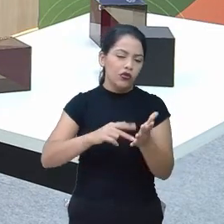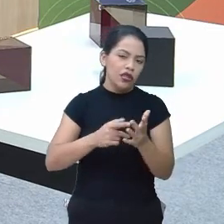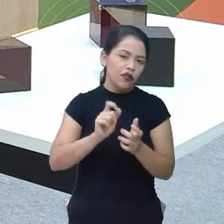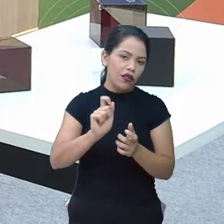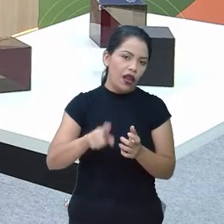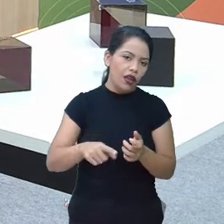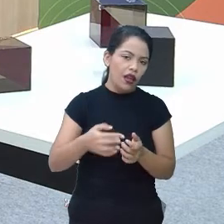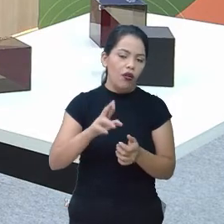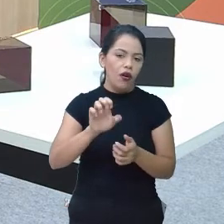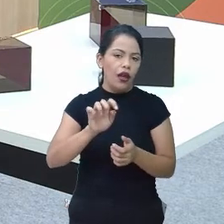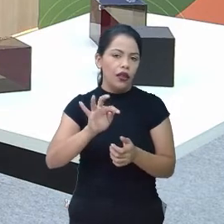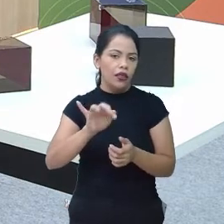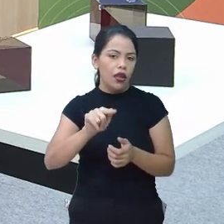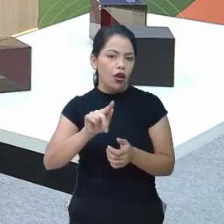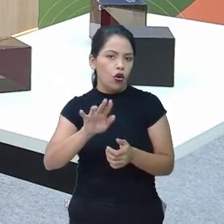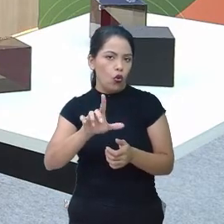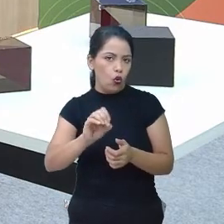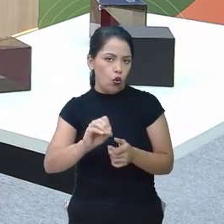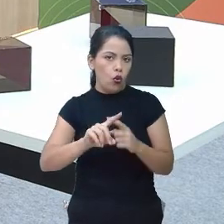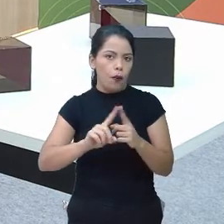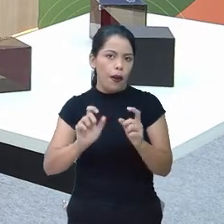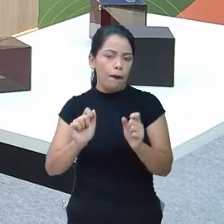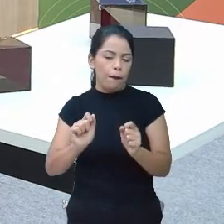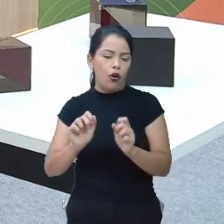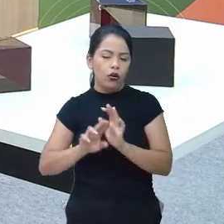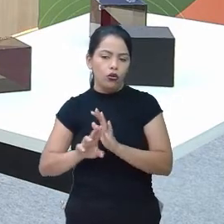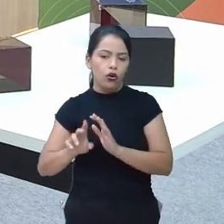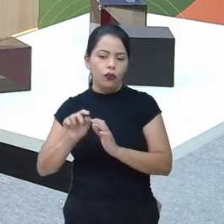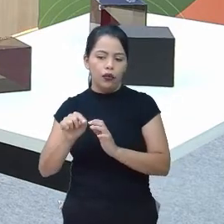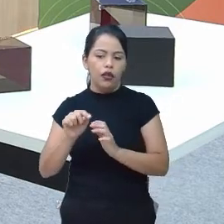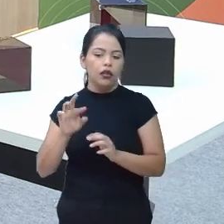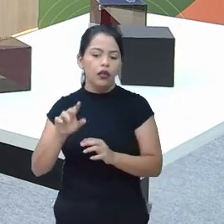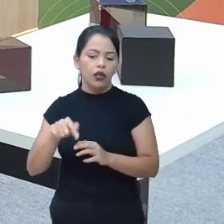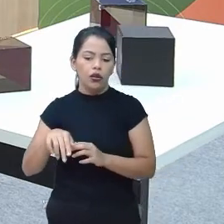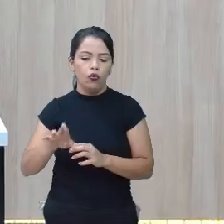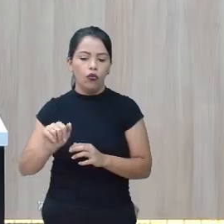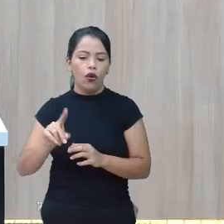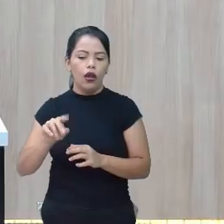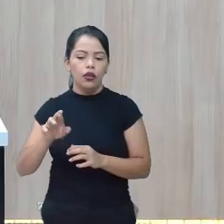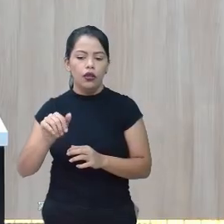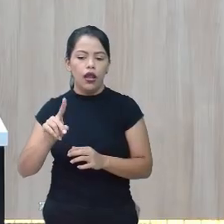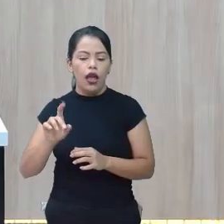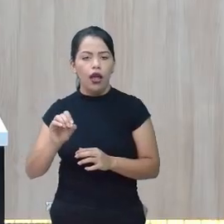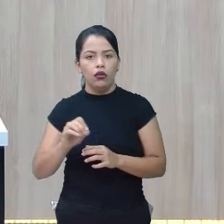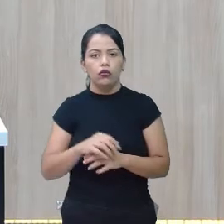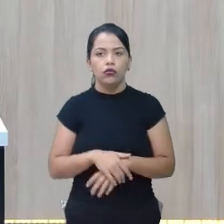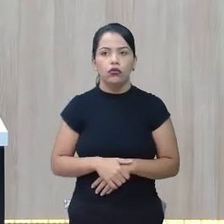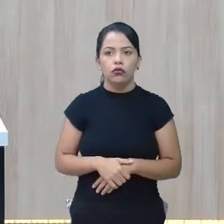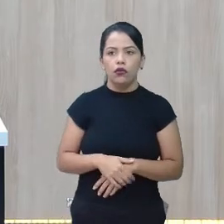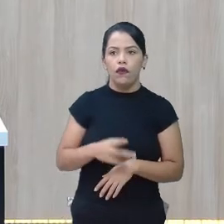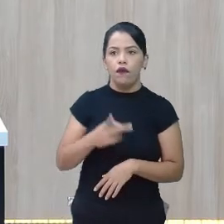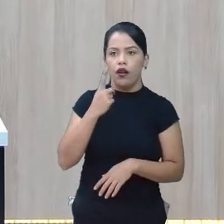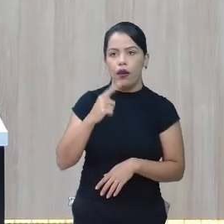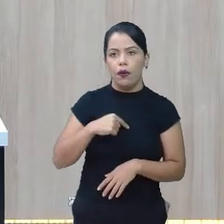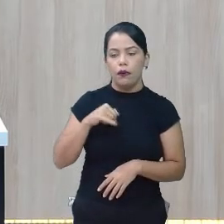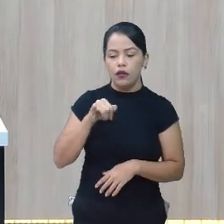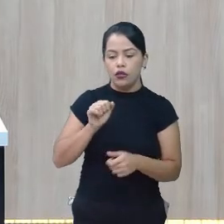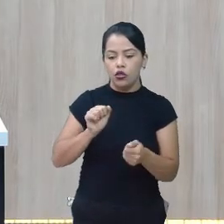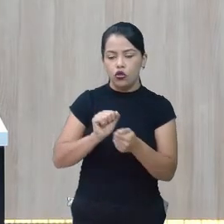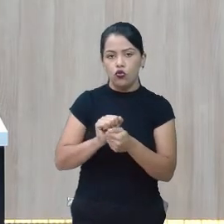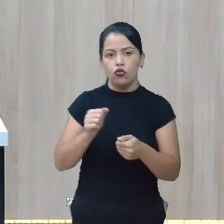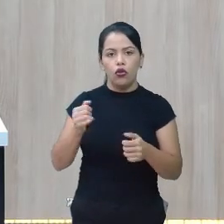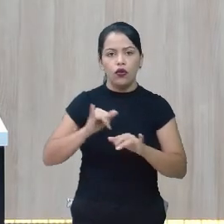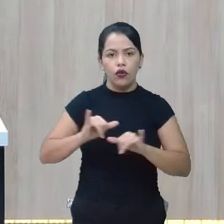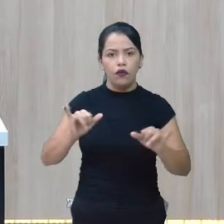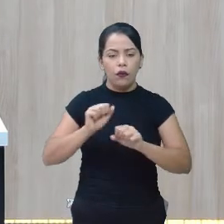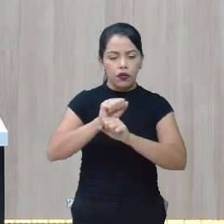forem idênticos, esse retângulo pode ser chamado de quadrado. Comenta aí para mim se essa junção de informações ficou